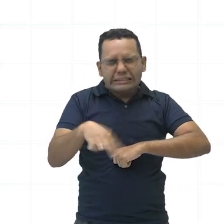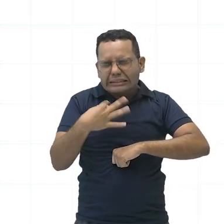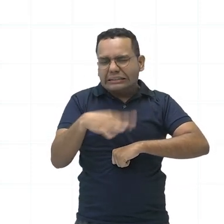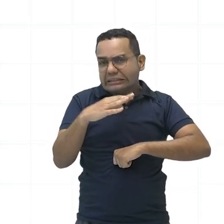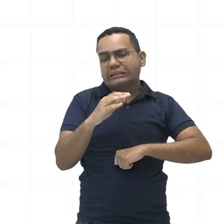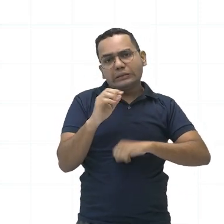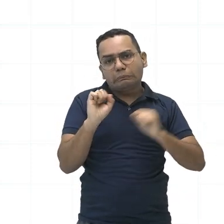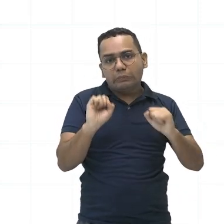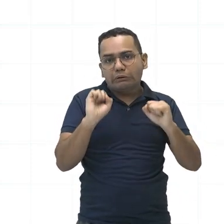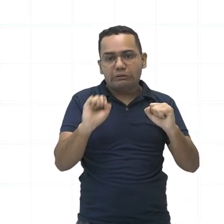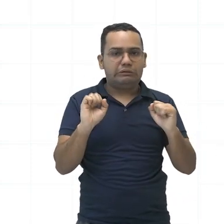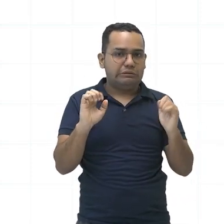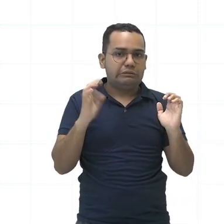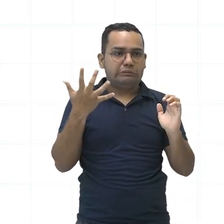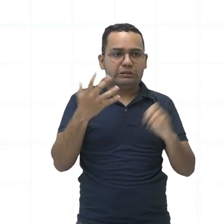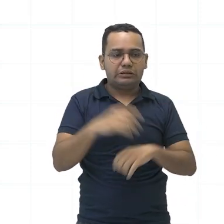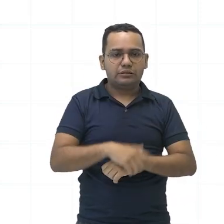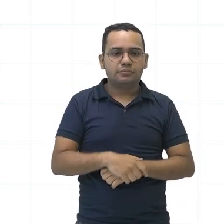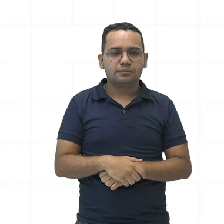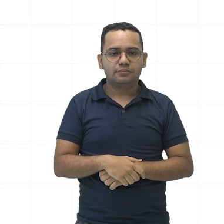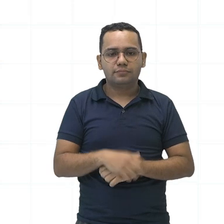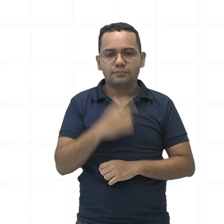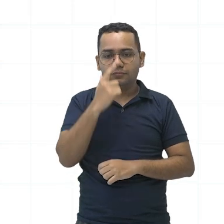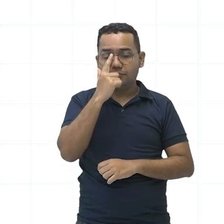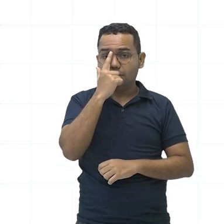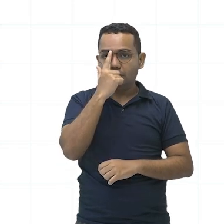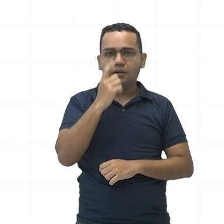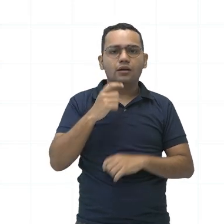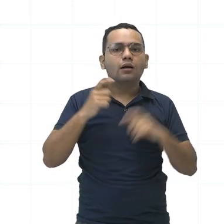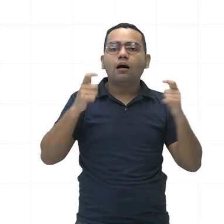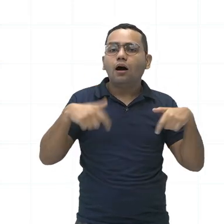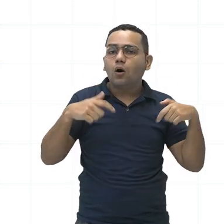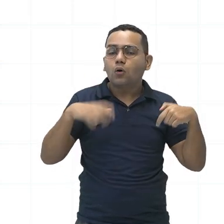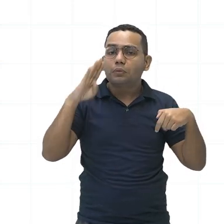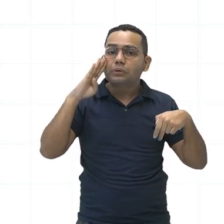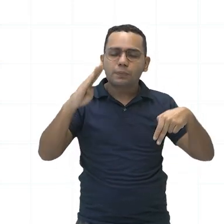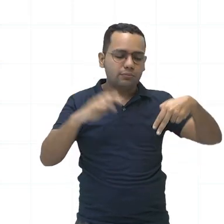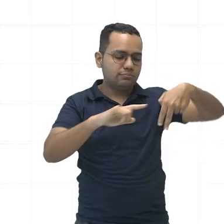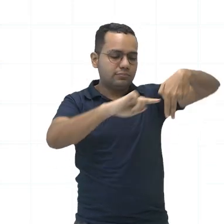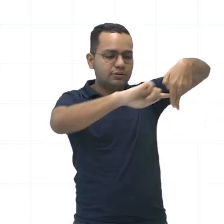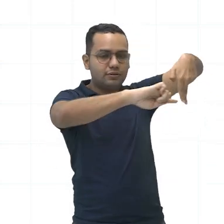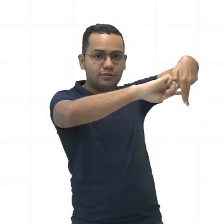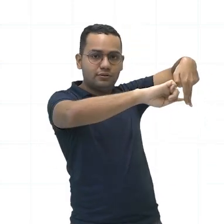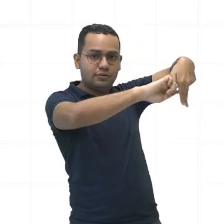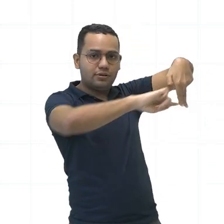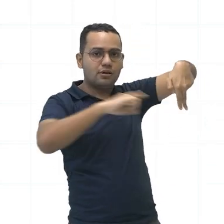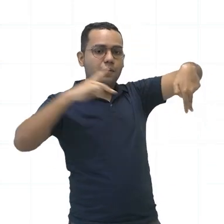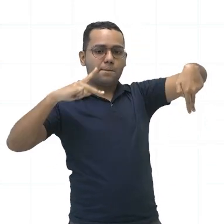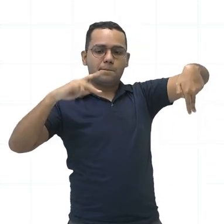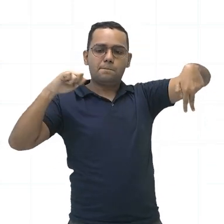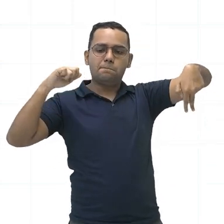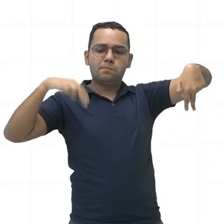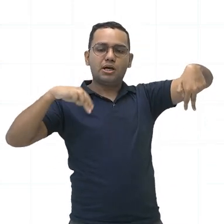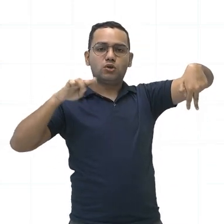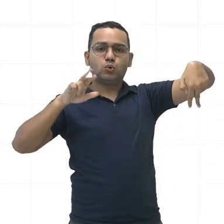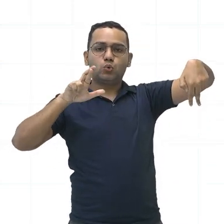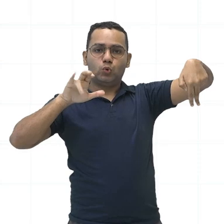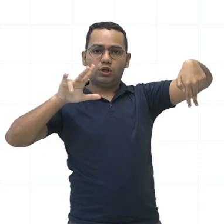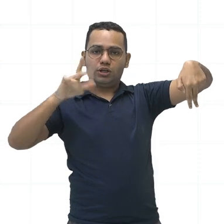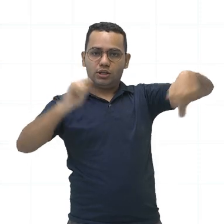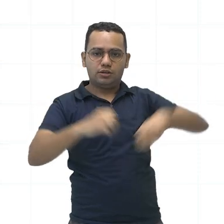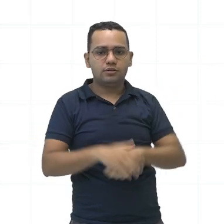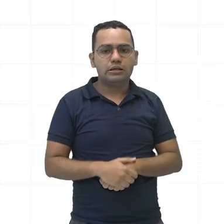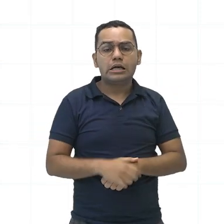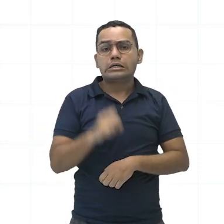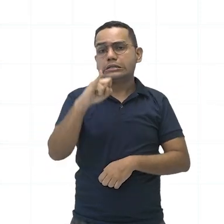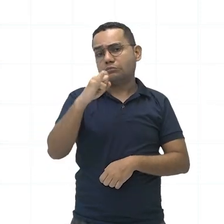determinadas áreas do corpo, principalmente aí na região da panturrilha, né? Imagina, se você não passou por uma situação como